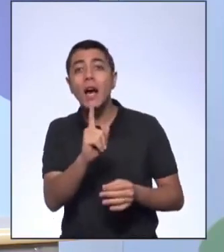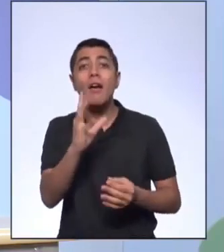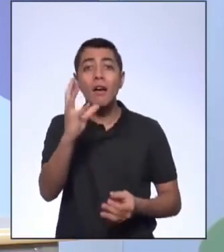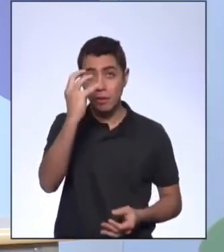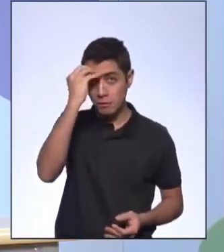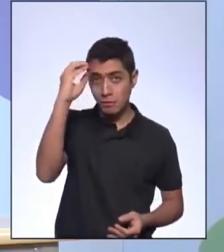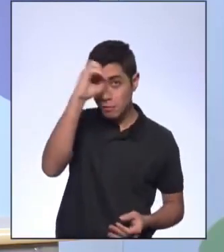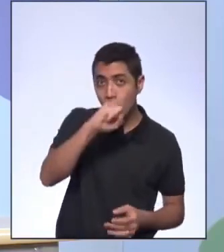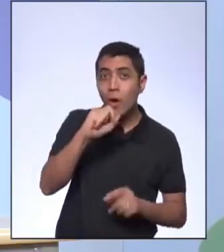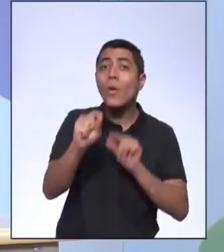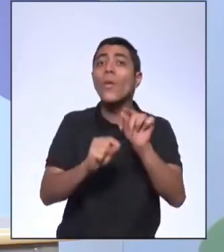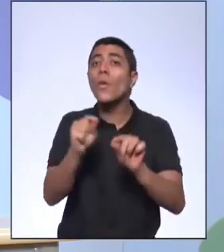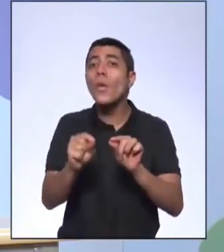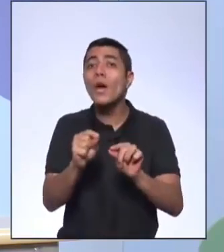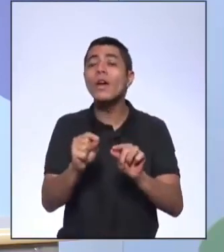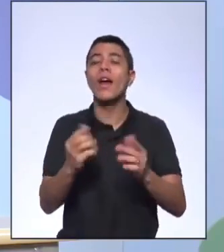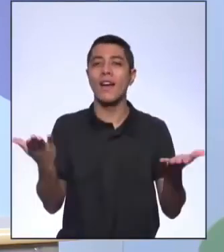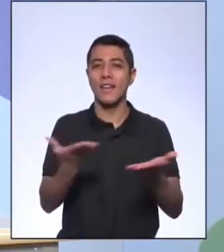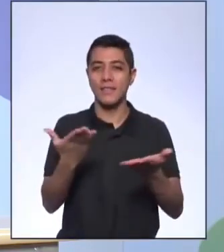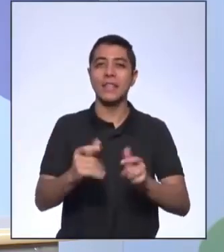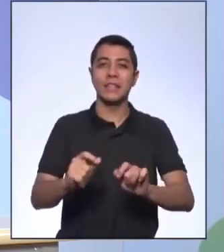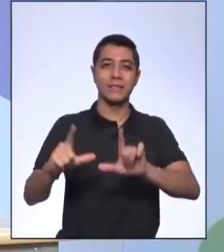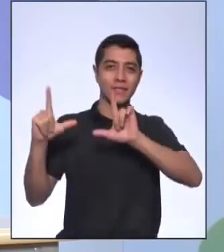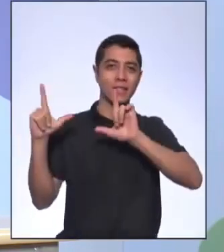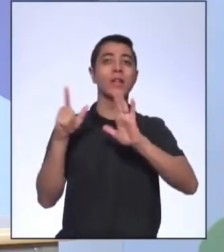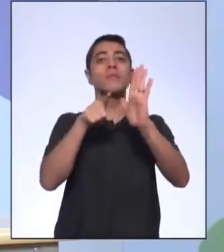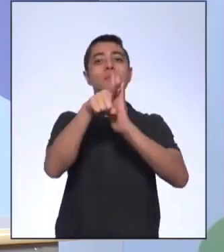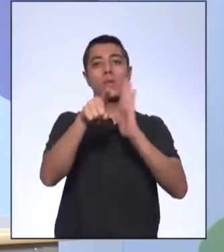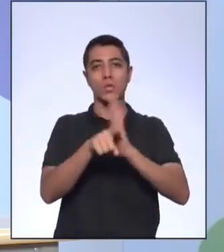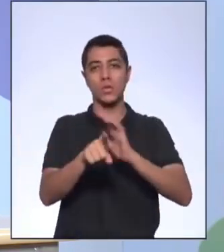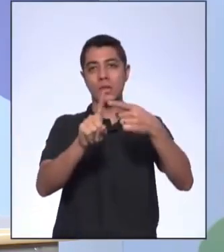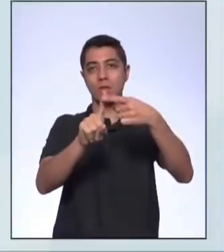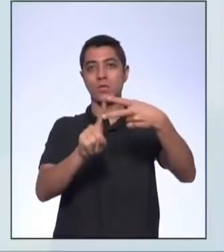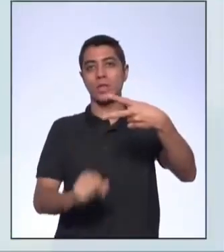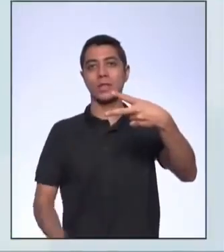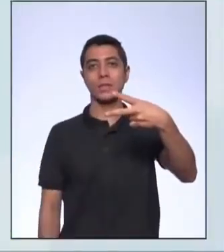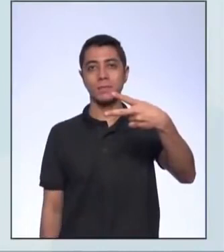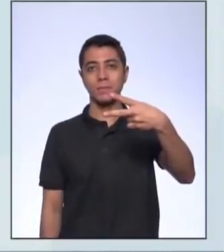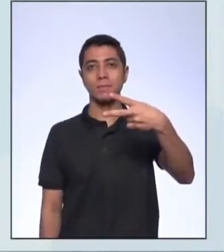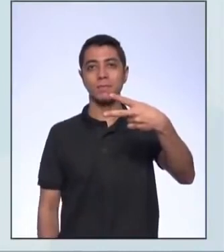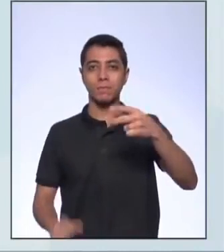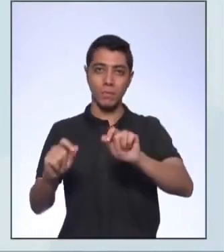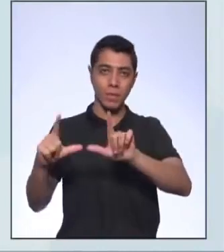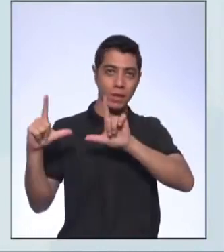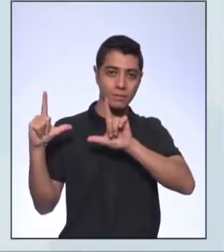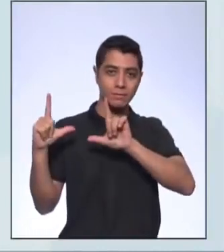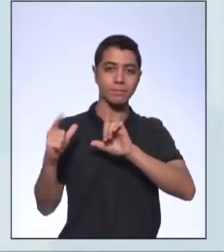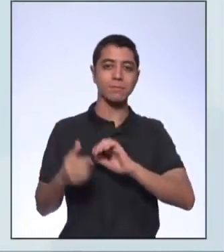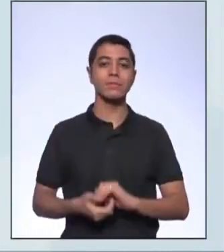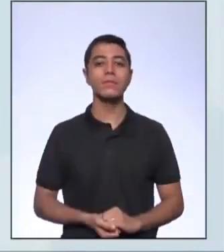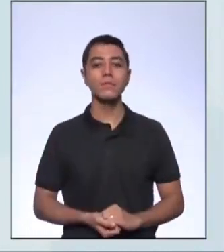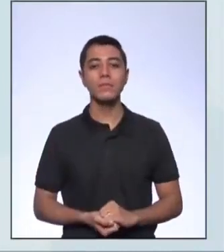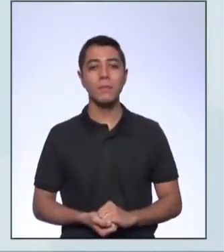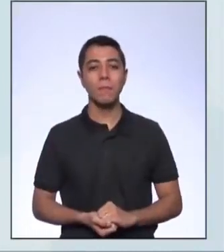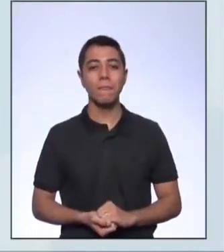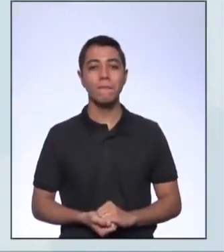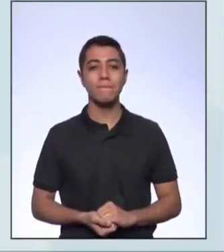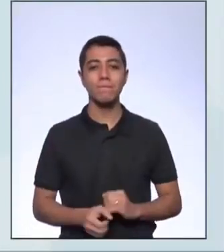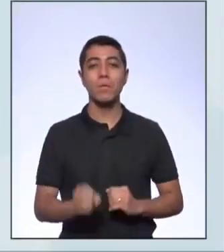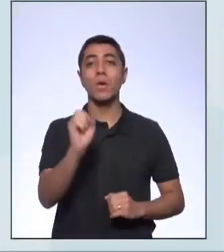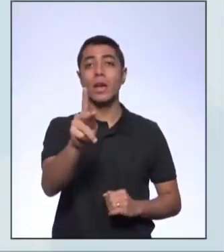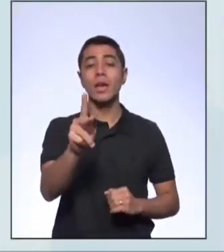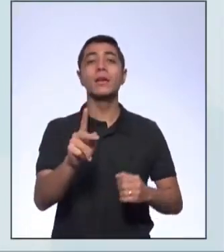hoje então para isso nós teremos duas perguntinhas que vão aparecer na tela para vocês né Então olha só primeira